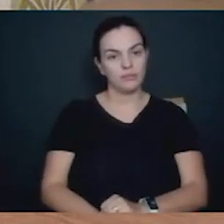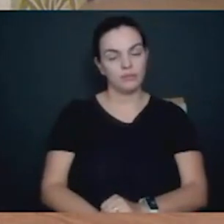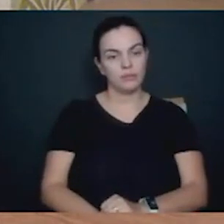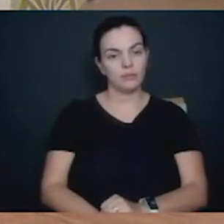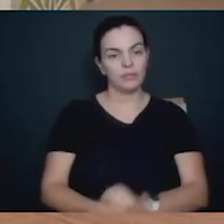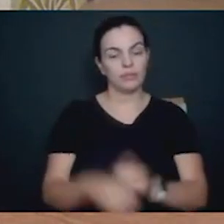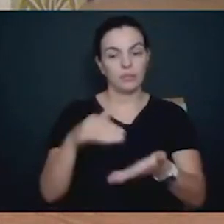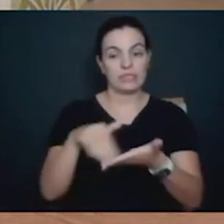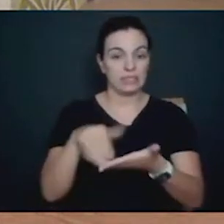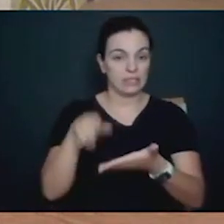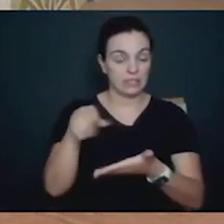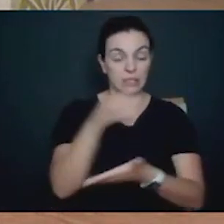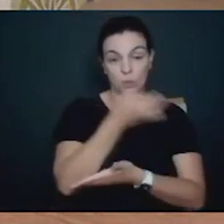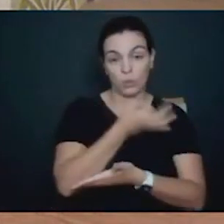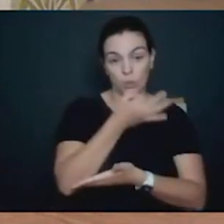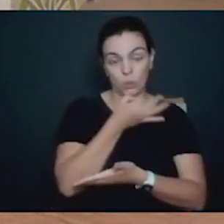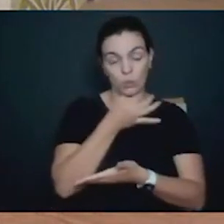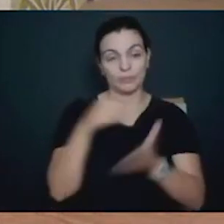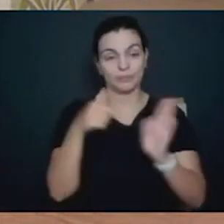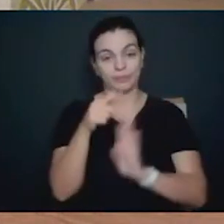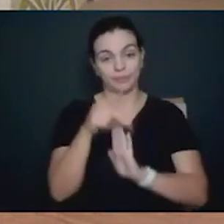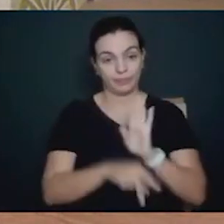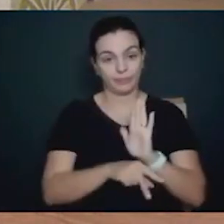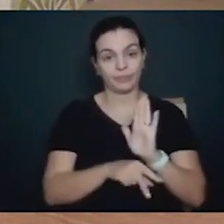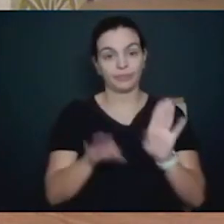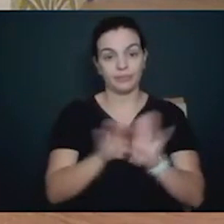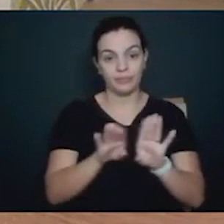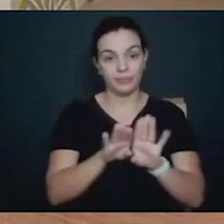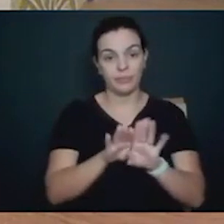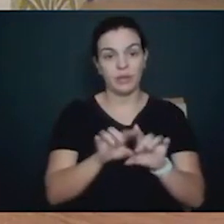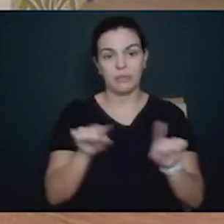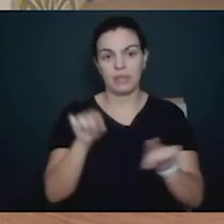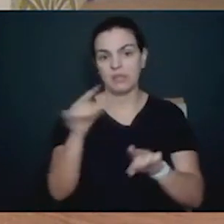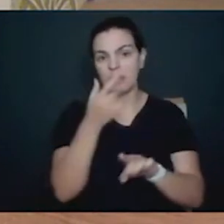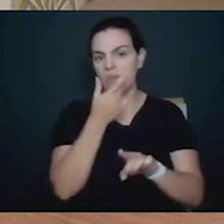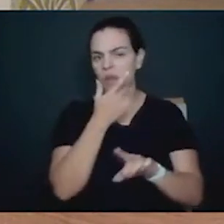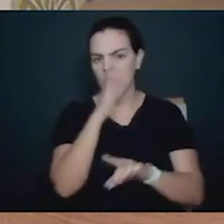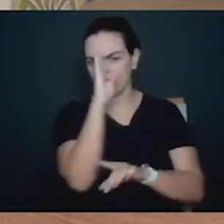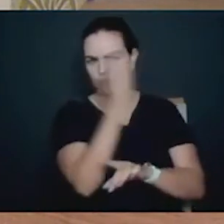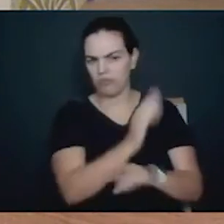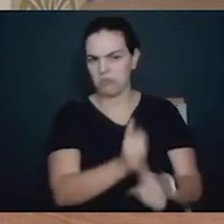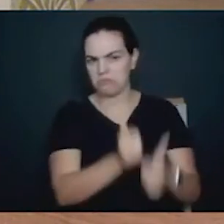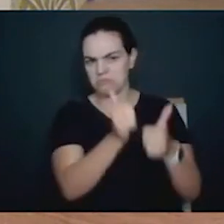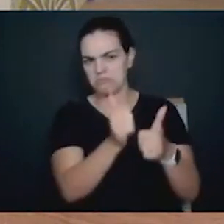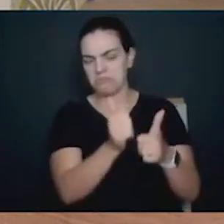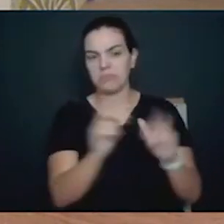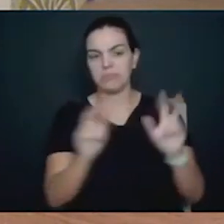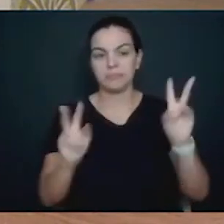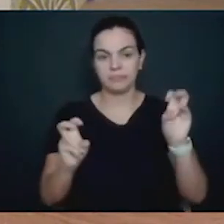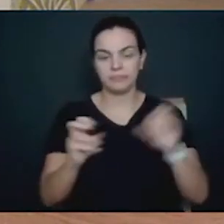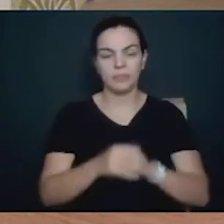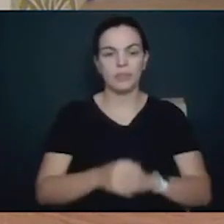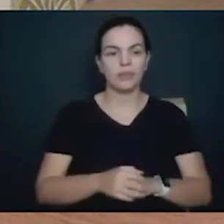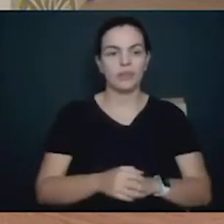sugestões, ideias para a melhoria desse projeto, mas se manifestou de forma direta. Abre aspas, será fundamental para o fomento